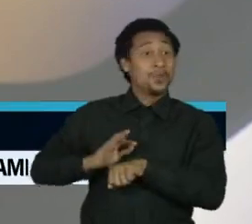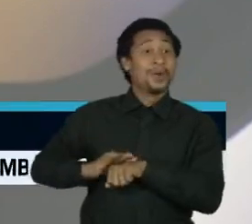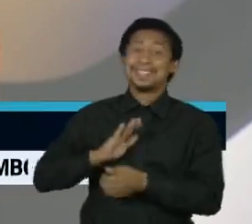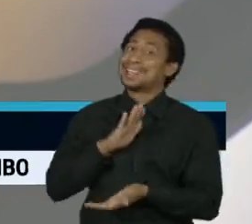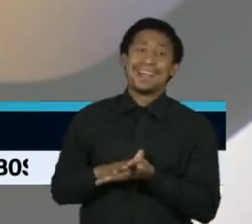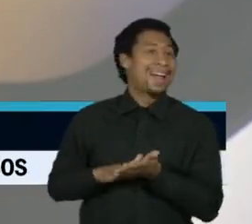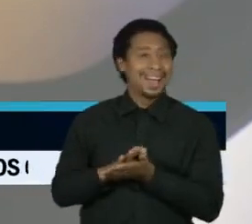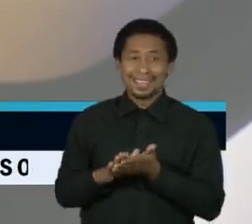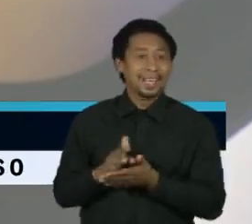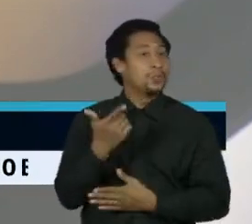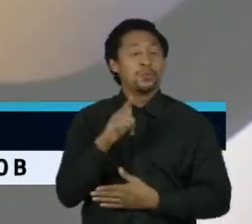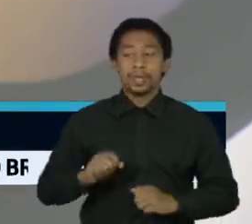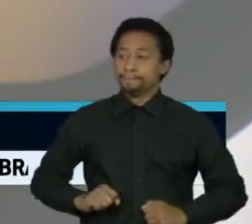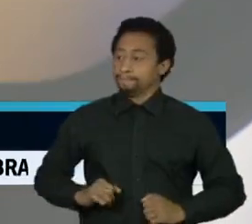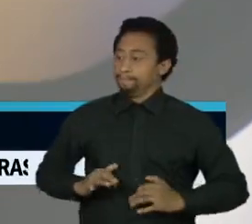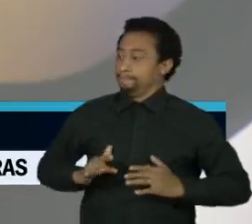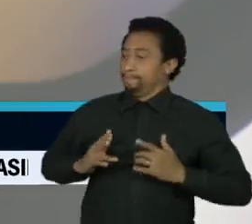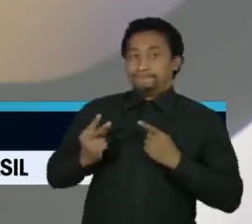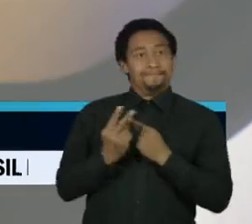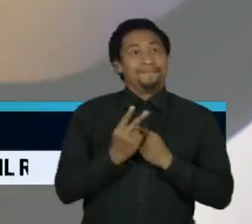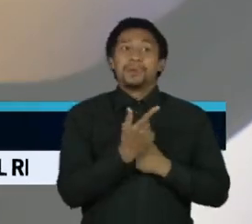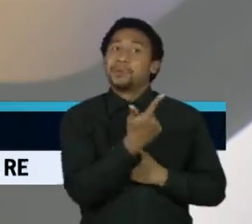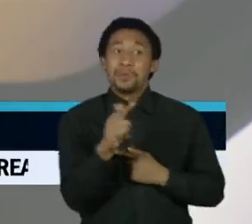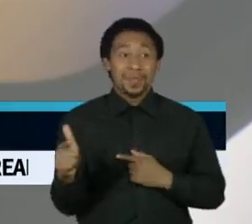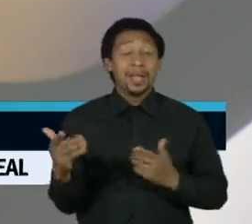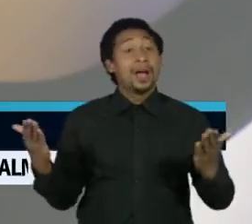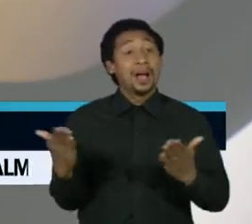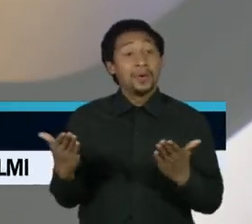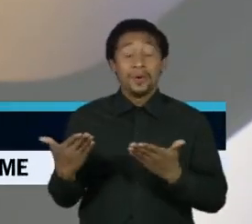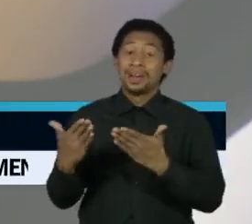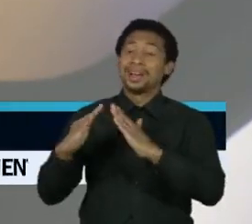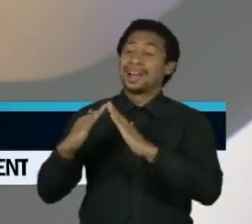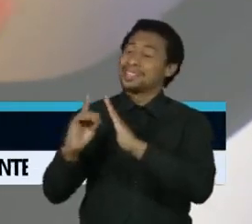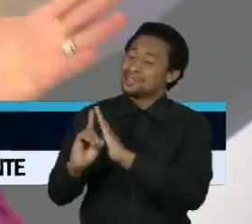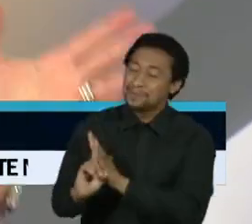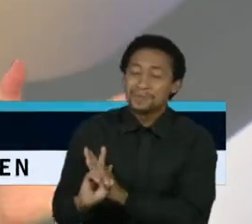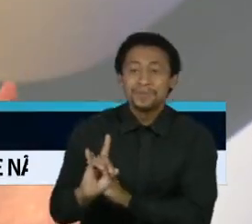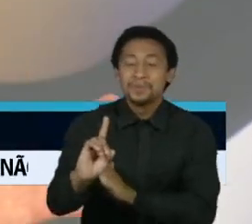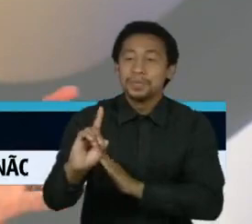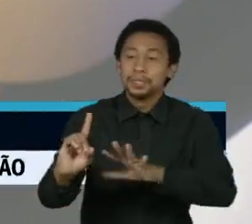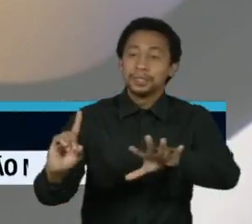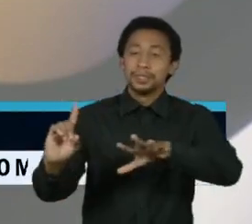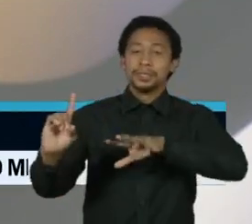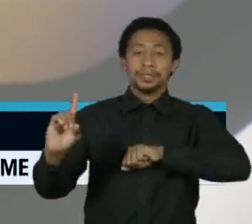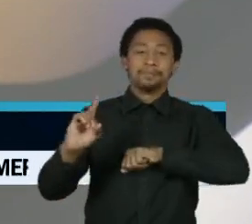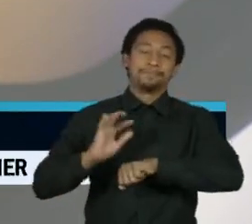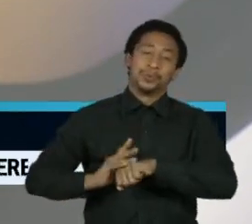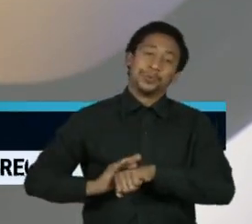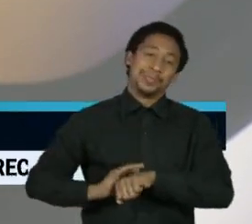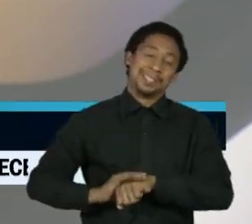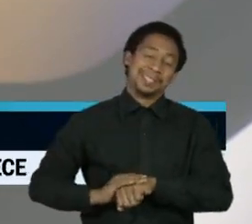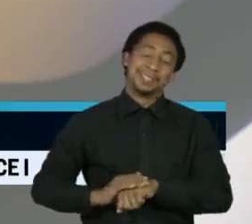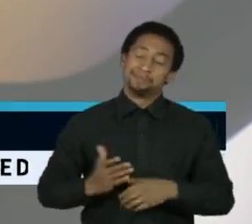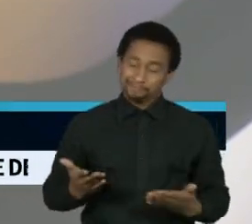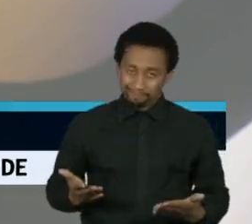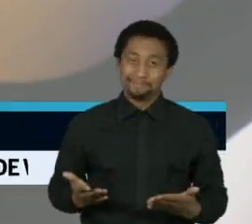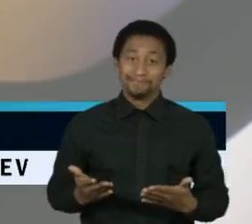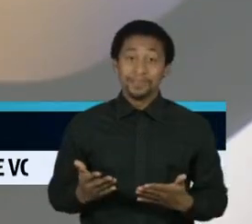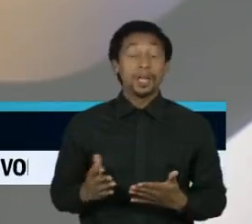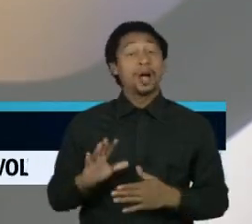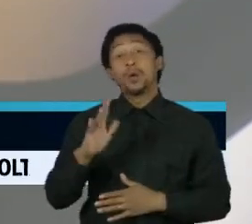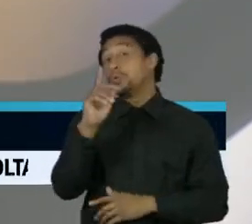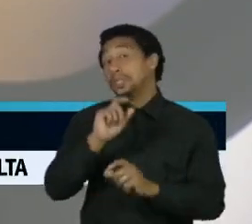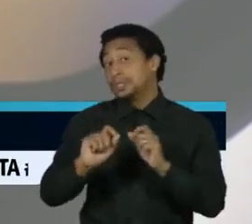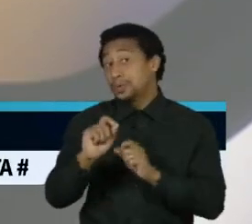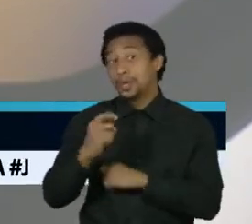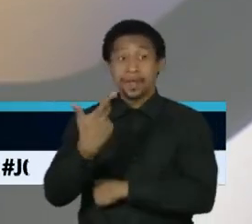criaram anticorpos durante esses dois anos elas estão sendo expostas agora outra coisa fundamental bastante mais a quantidade